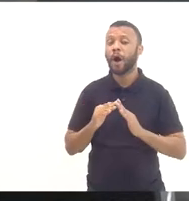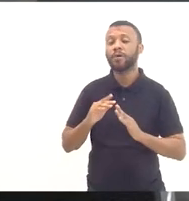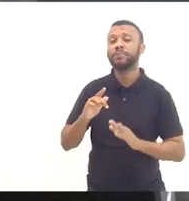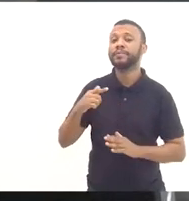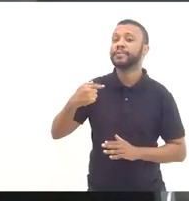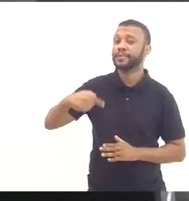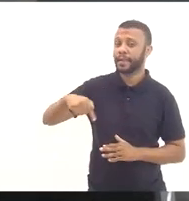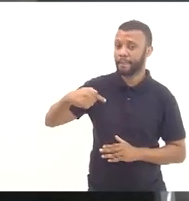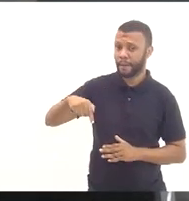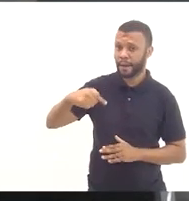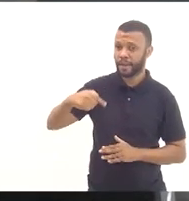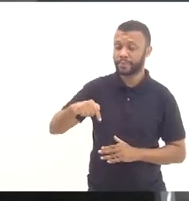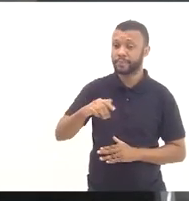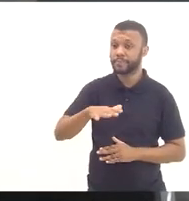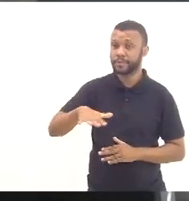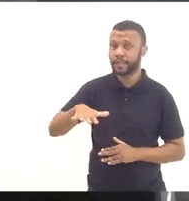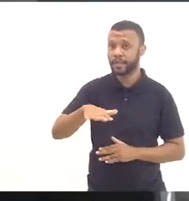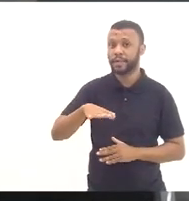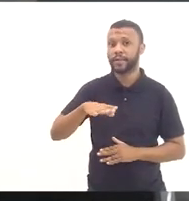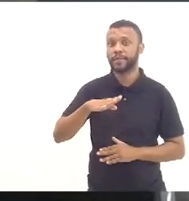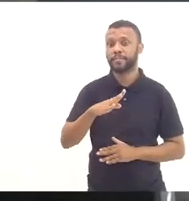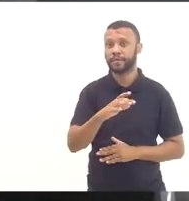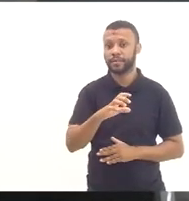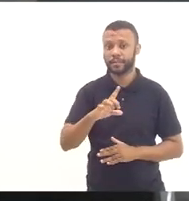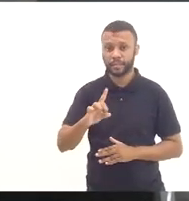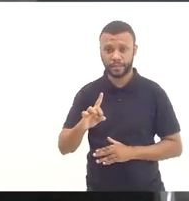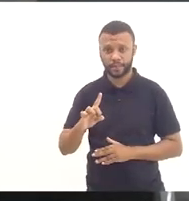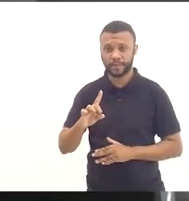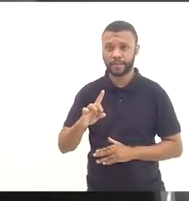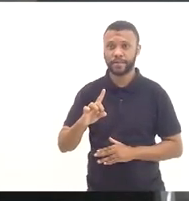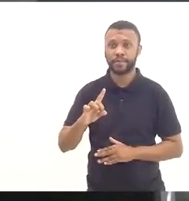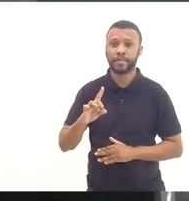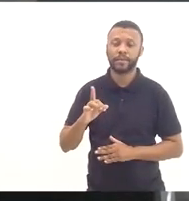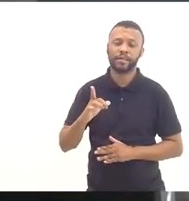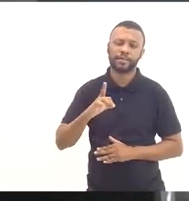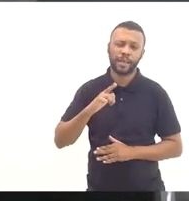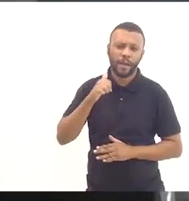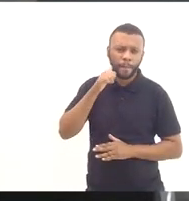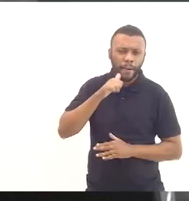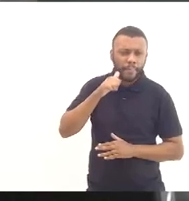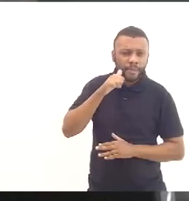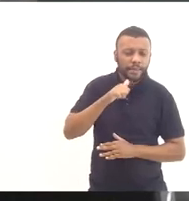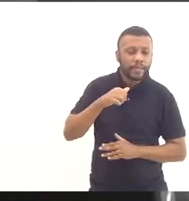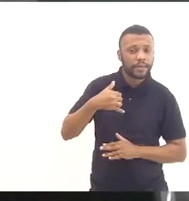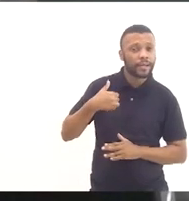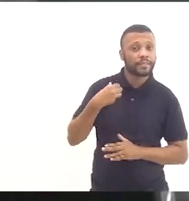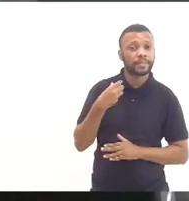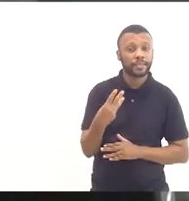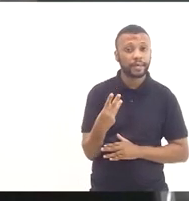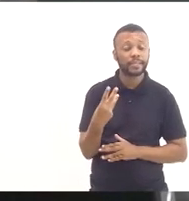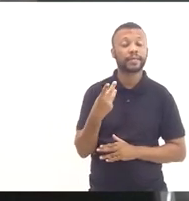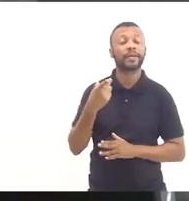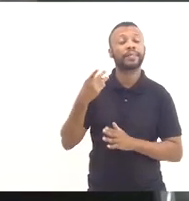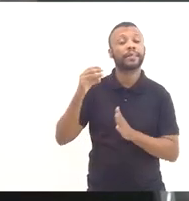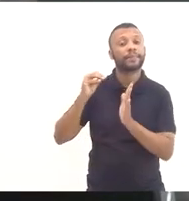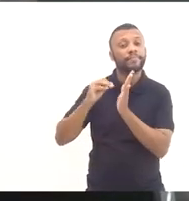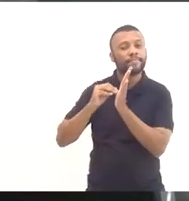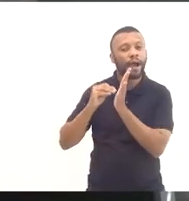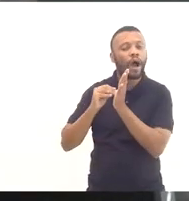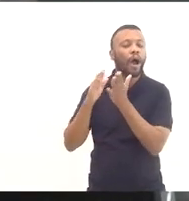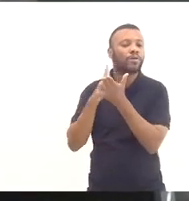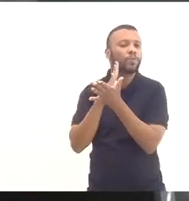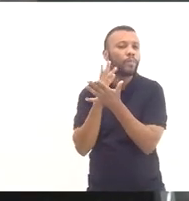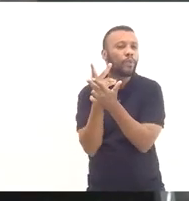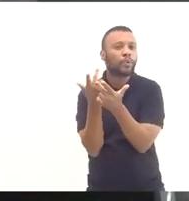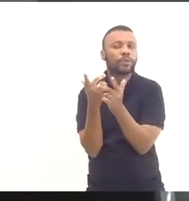na Baixada Fluminense eu tenho uma menina de 3 anos que ainda tá fechando o diagnóstico de autismo que ela tem